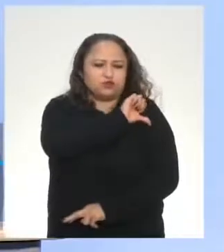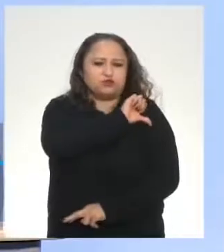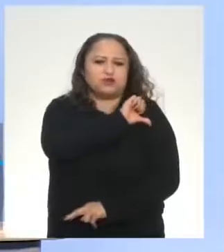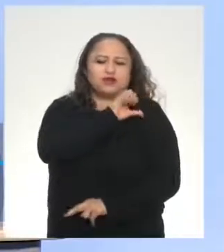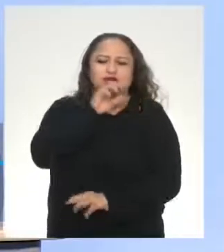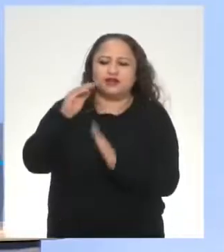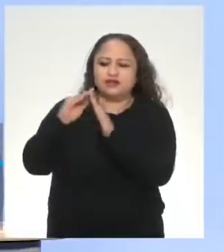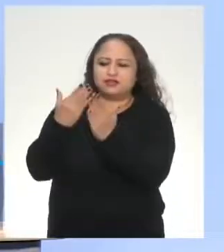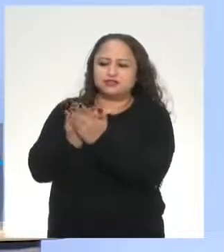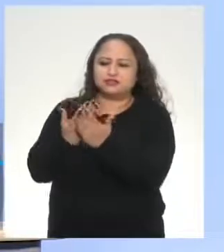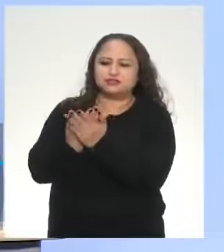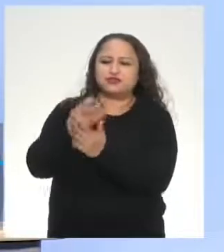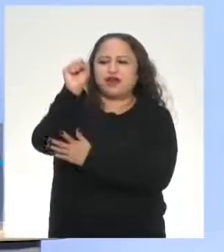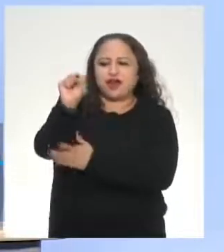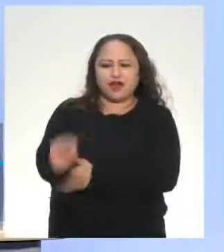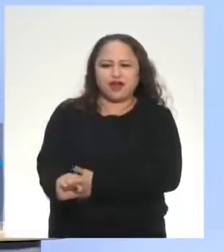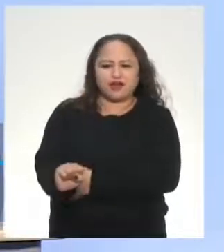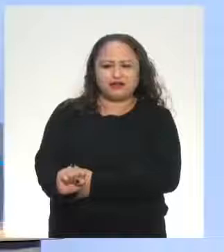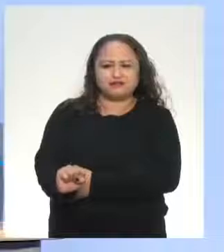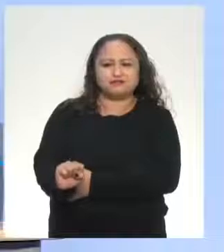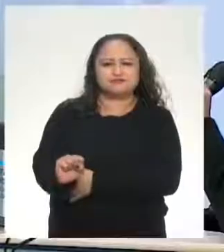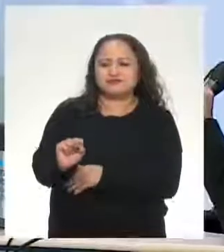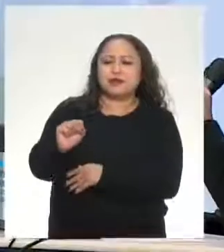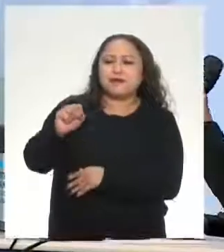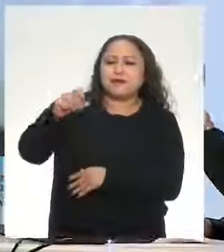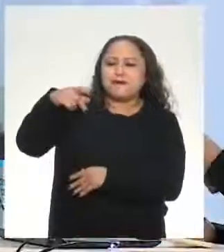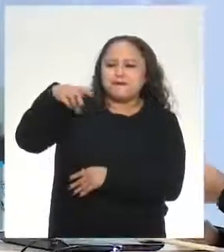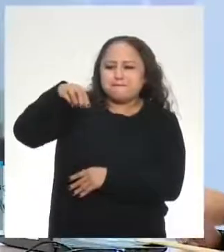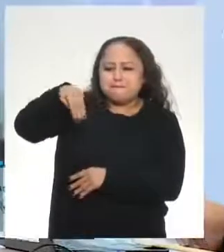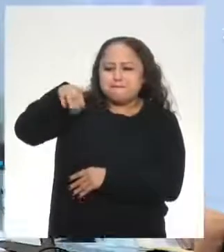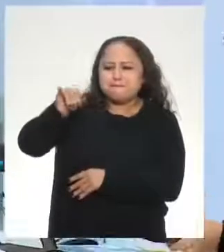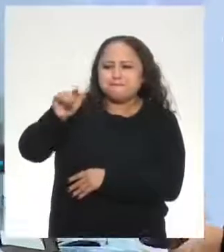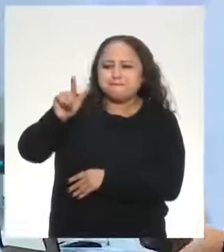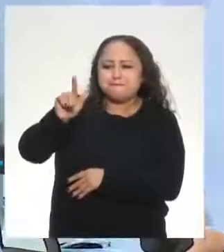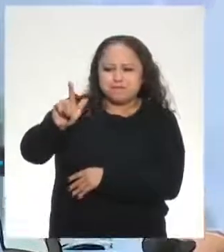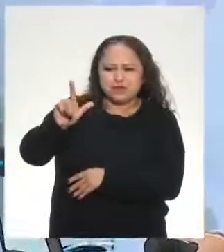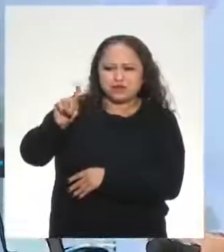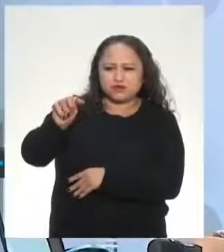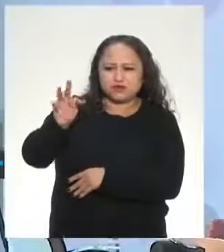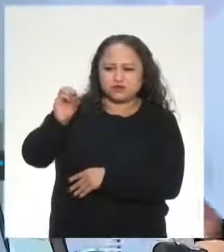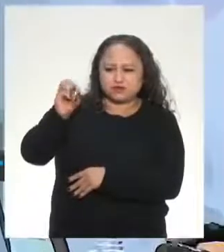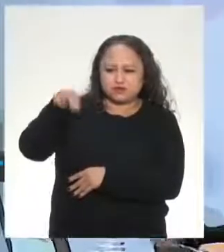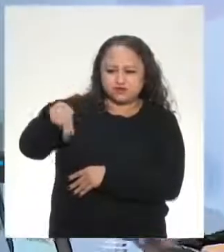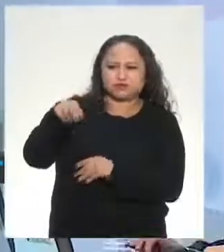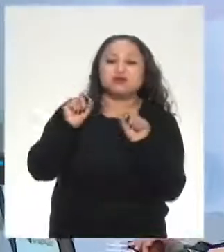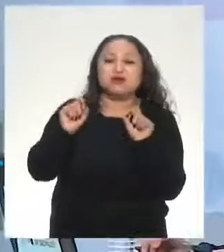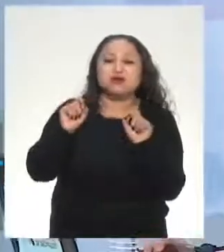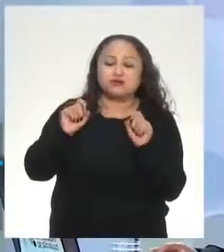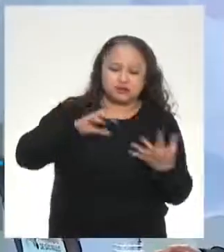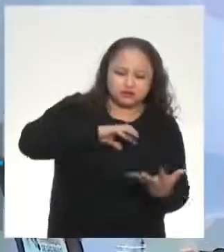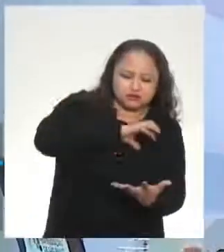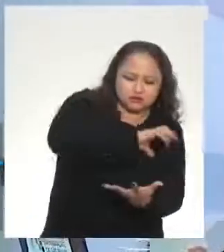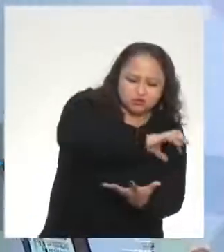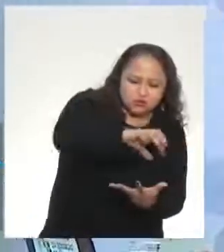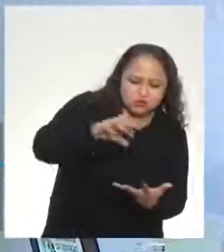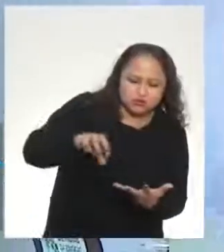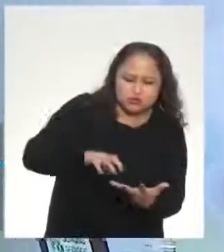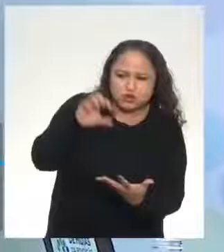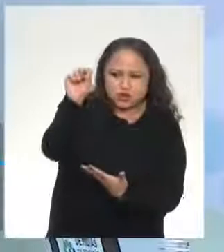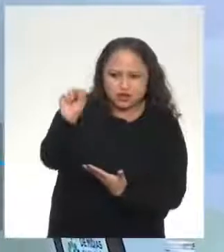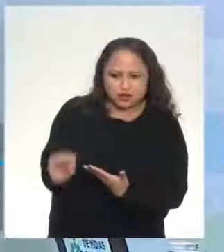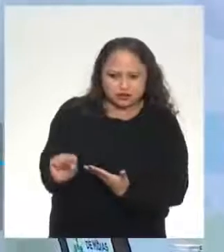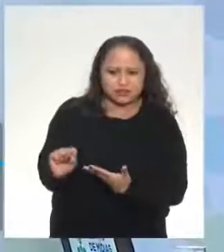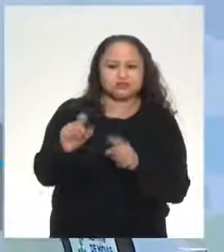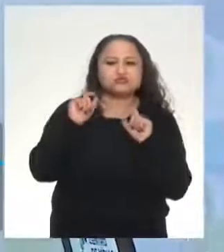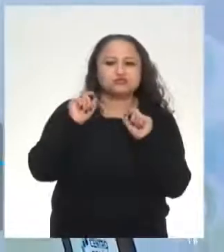Prado, Ásia, o continente asiático. Isso aí, parabéns aí, né? É o continente asiático, né? Como a gente citou lá, o formigueiro humano,